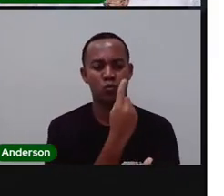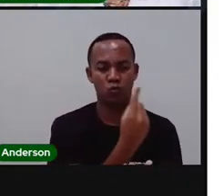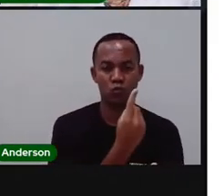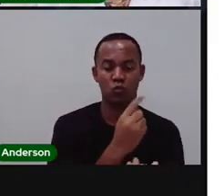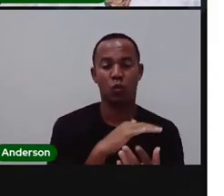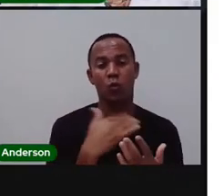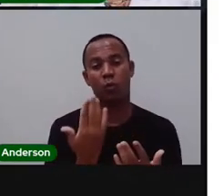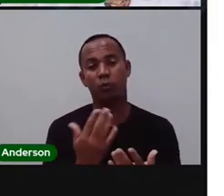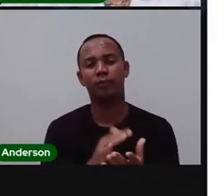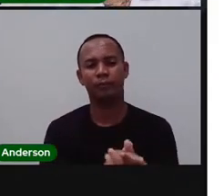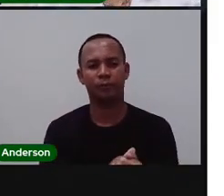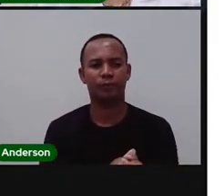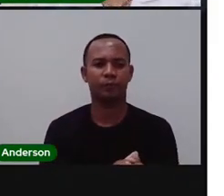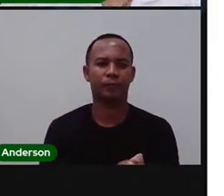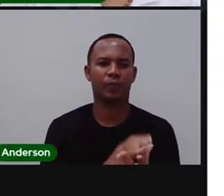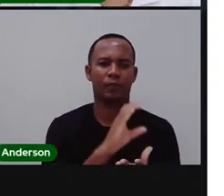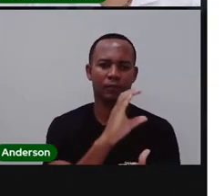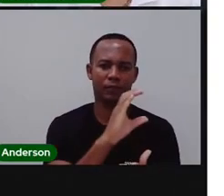Letra C.